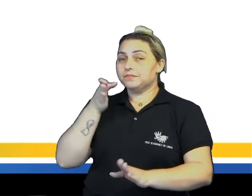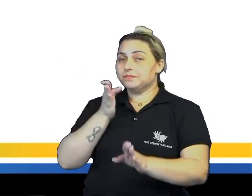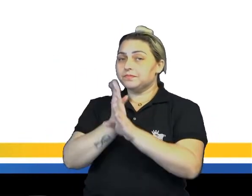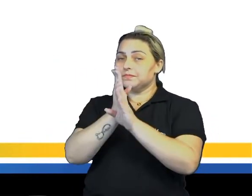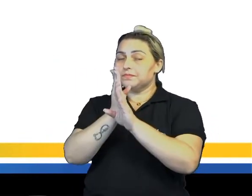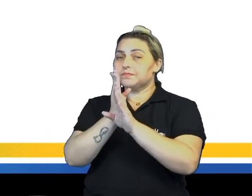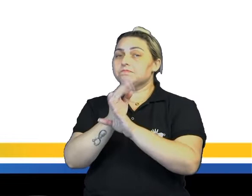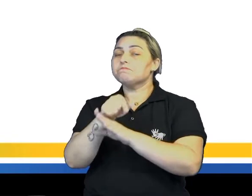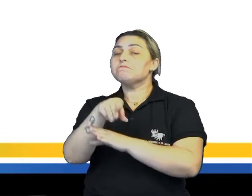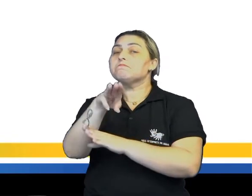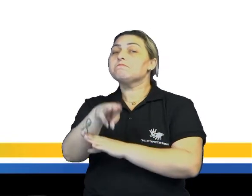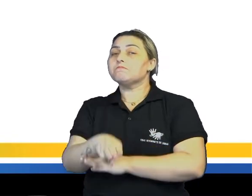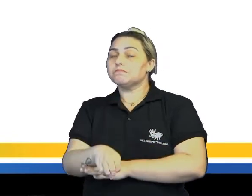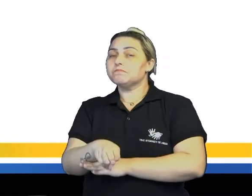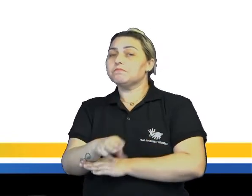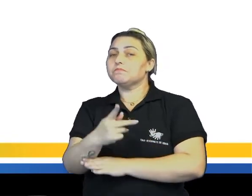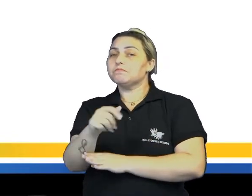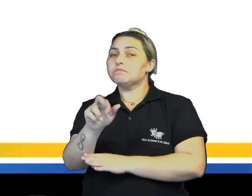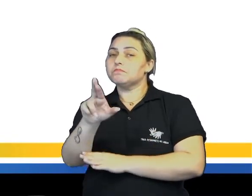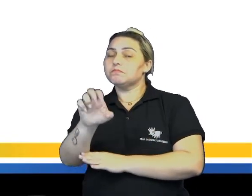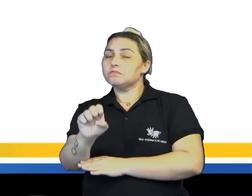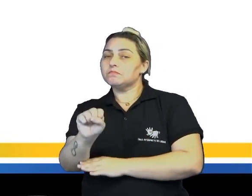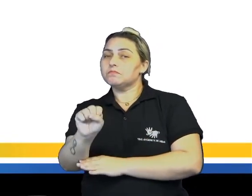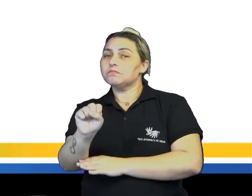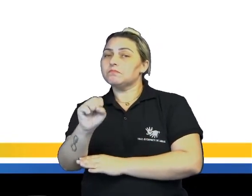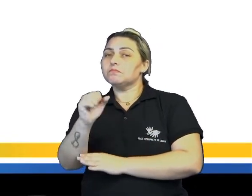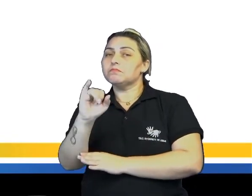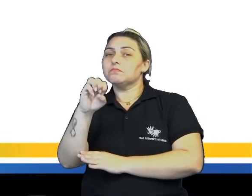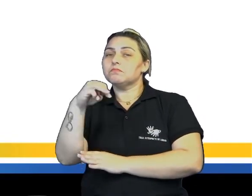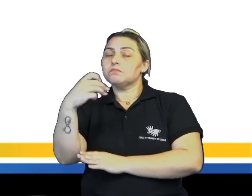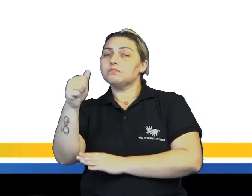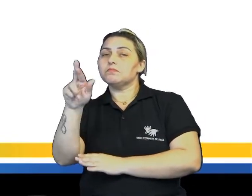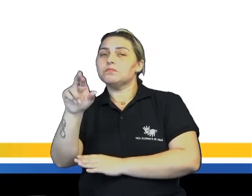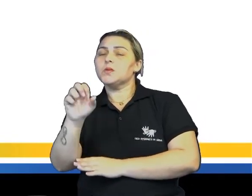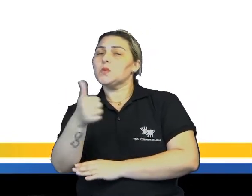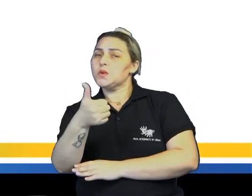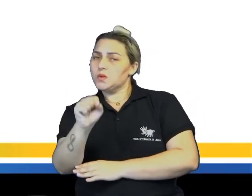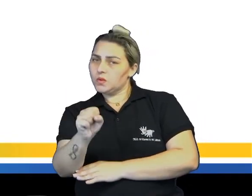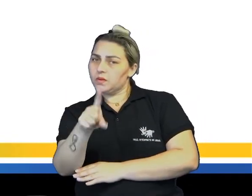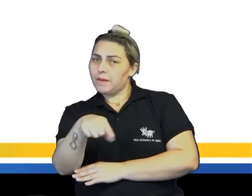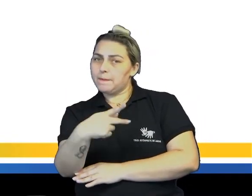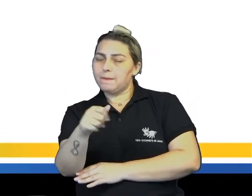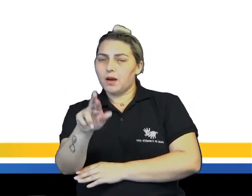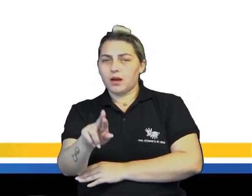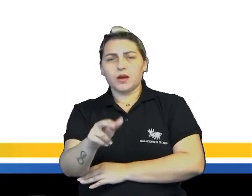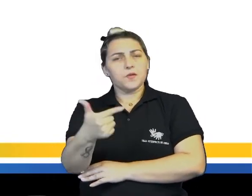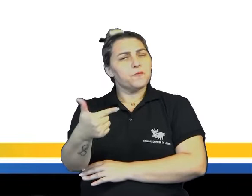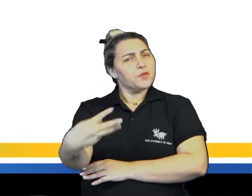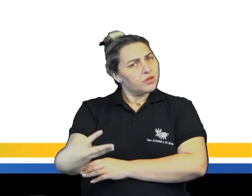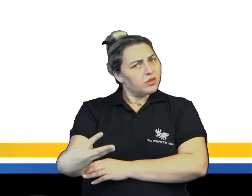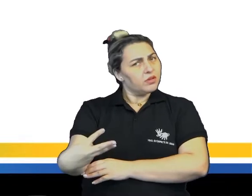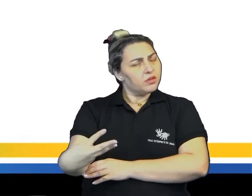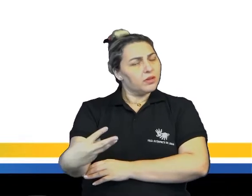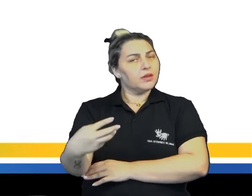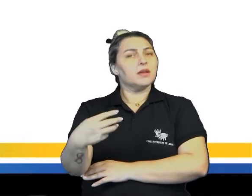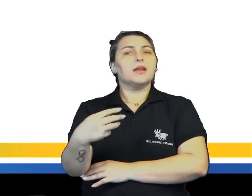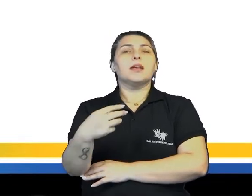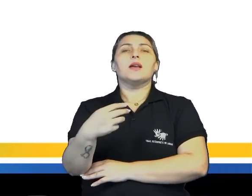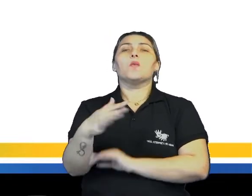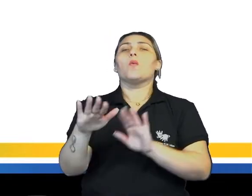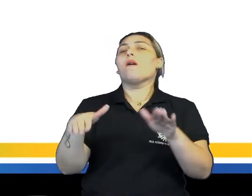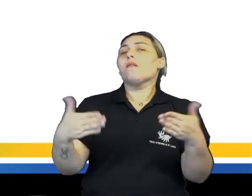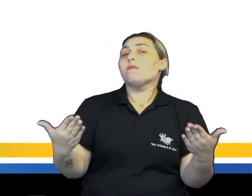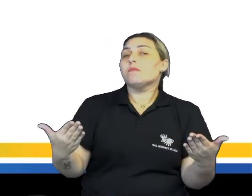identificarem quem são os pares e os ímpares. O 18, ele é par. E o 23, ele é par